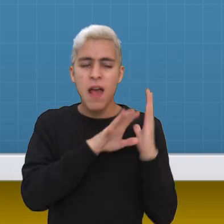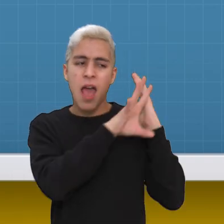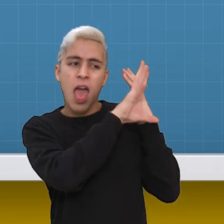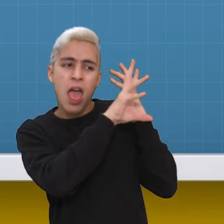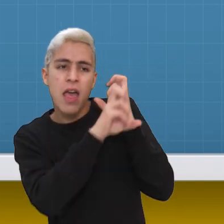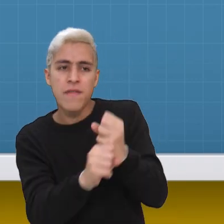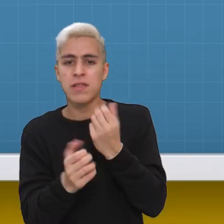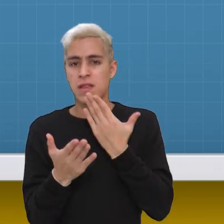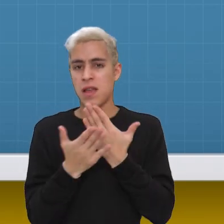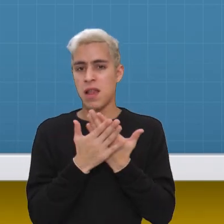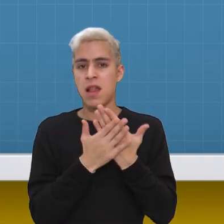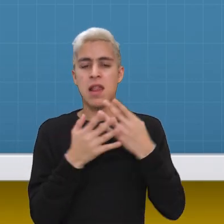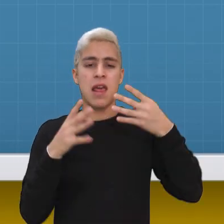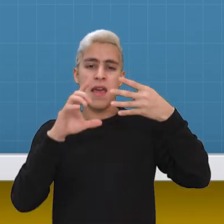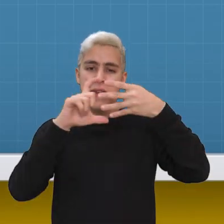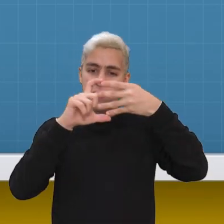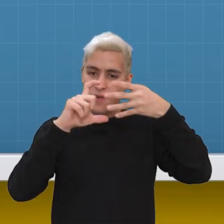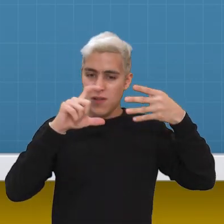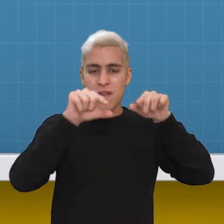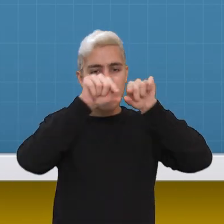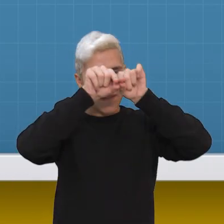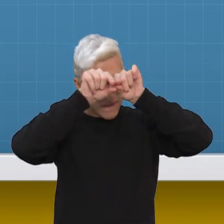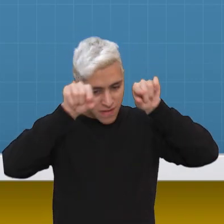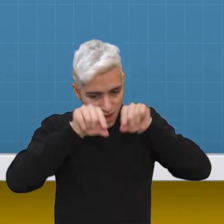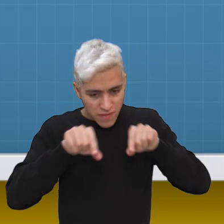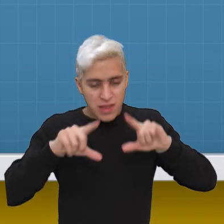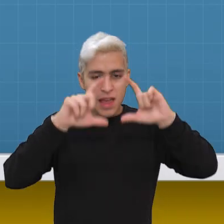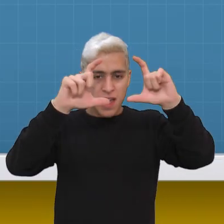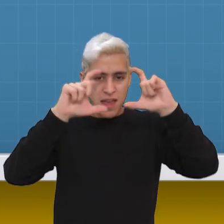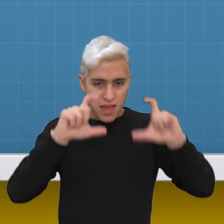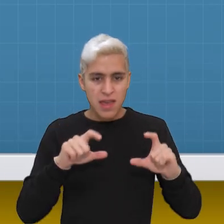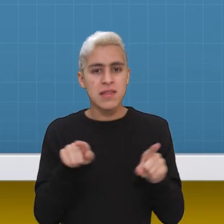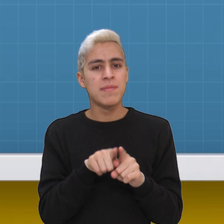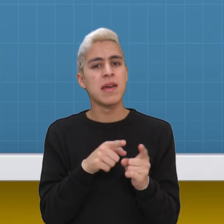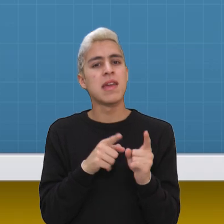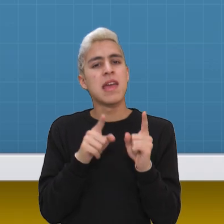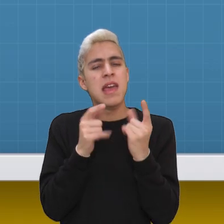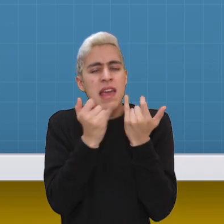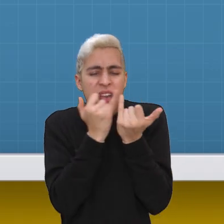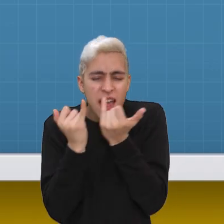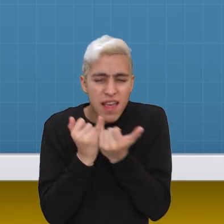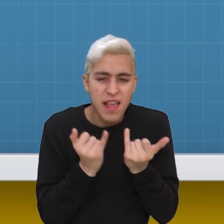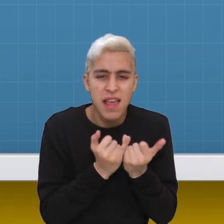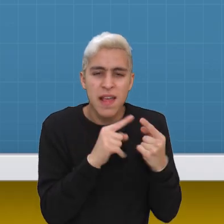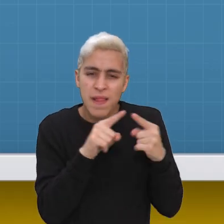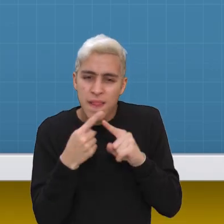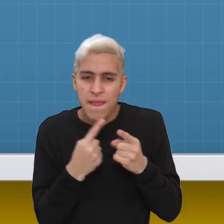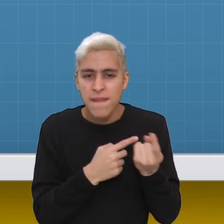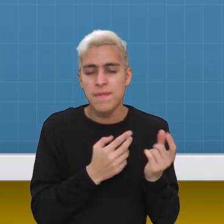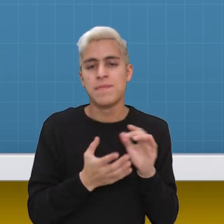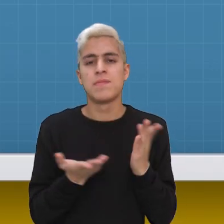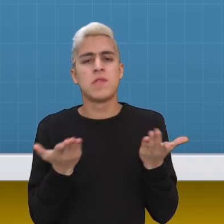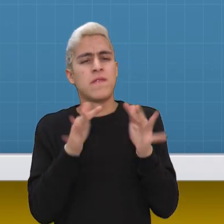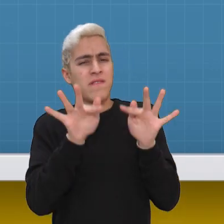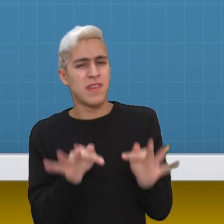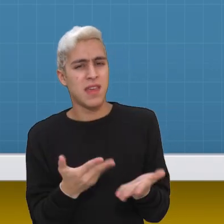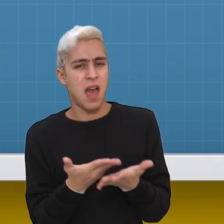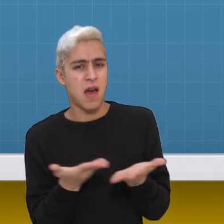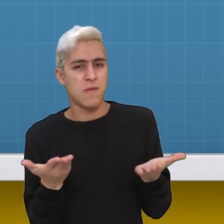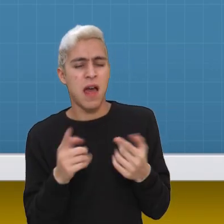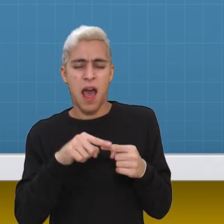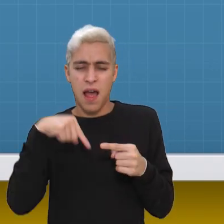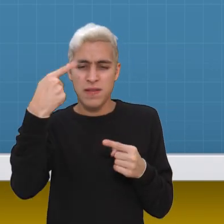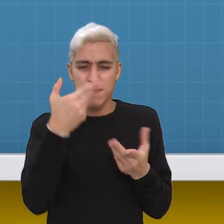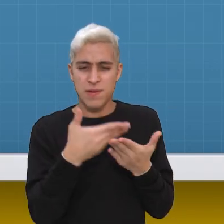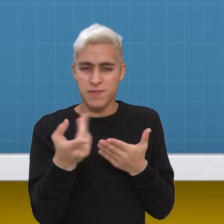certo? Revisando a nossa aulinha, então, quadrinha, verso, estrofe e rimas. E por hoje